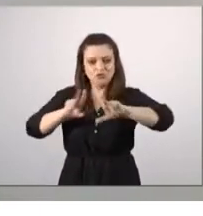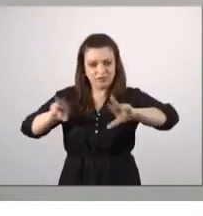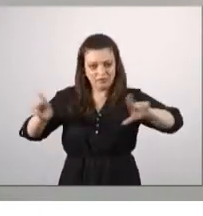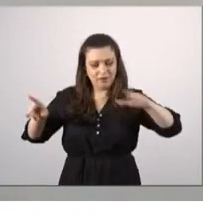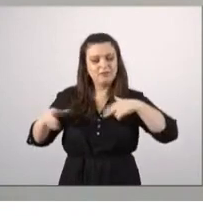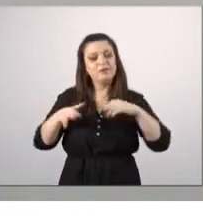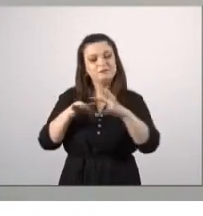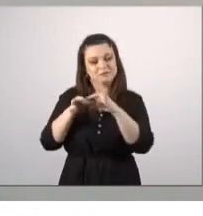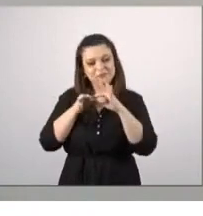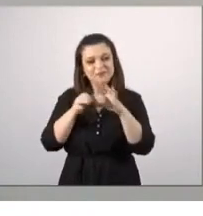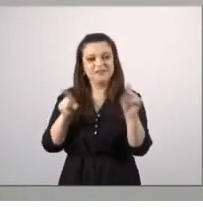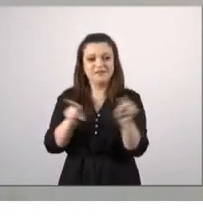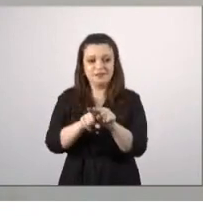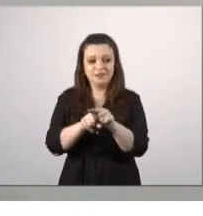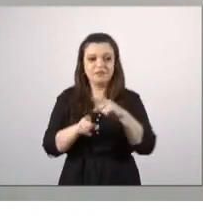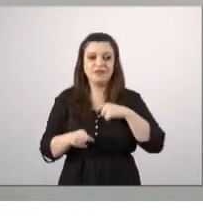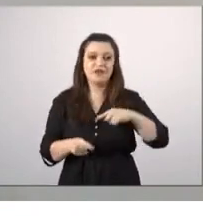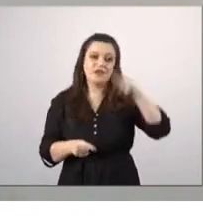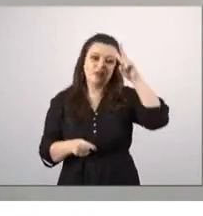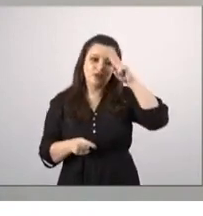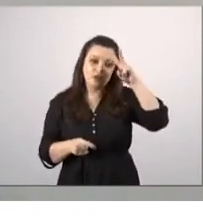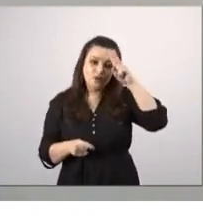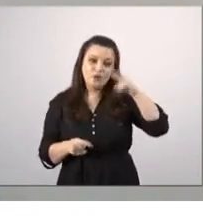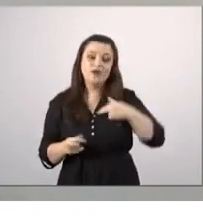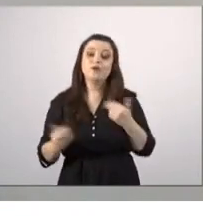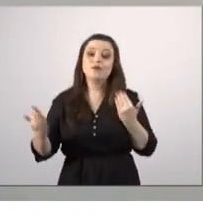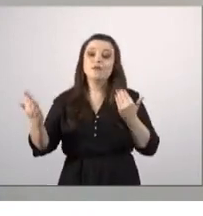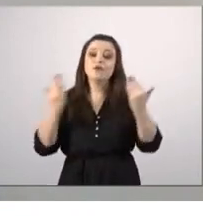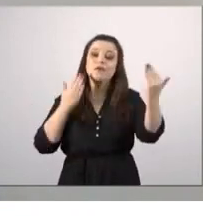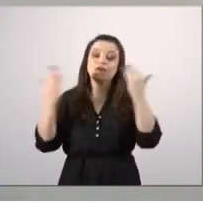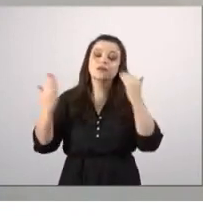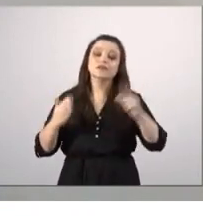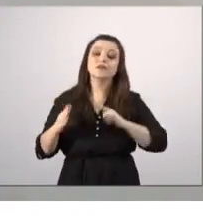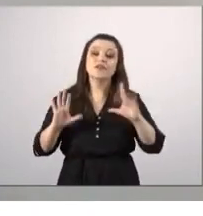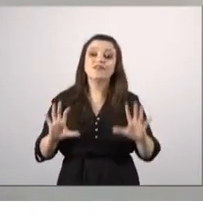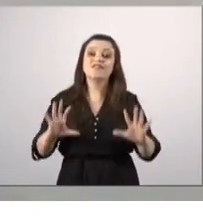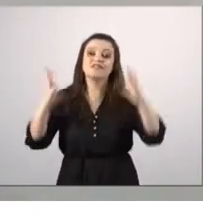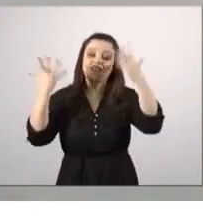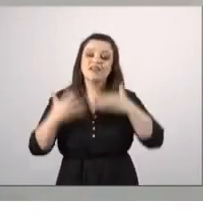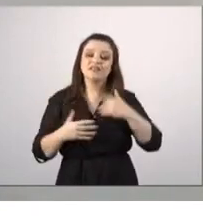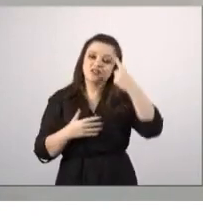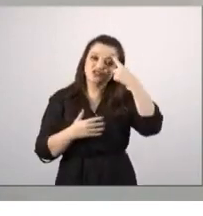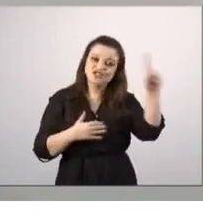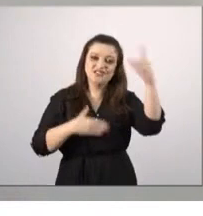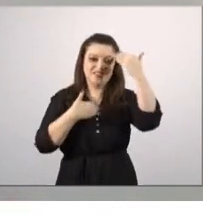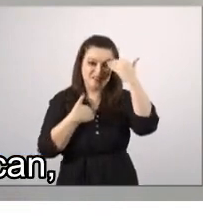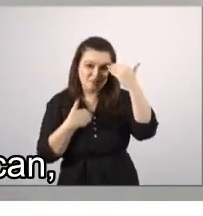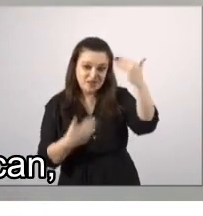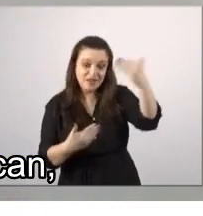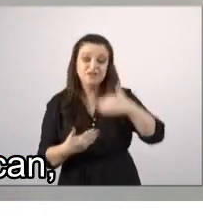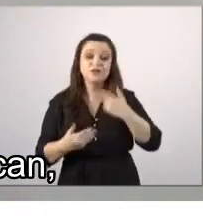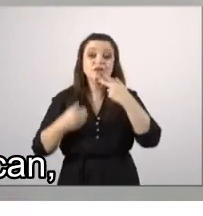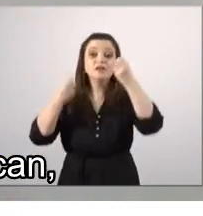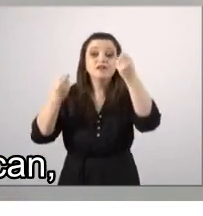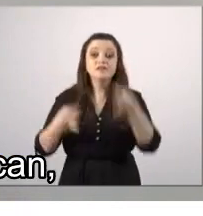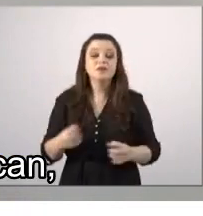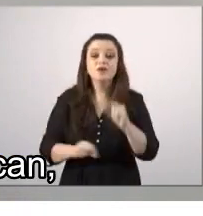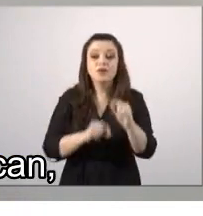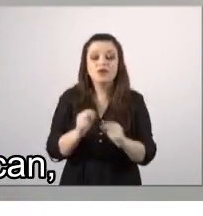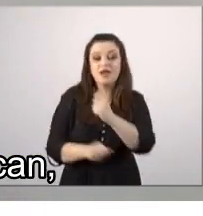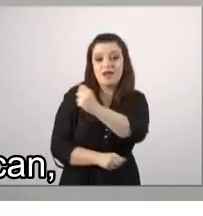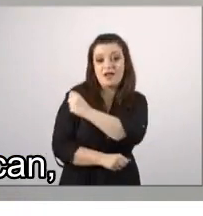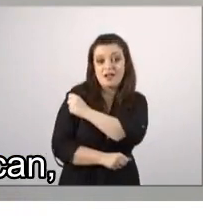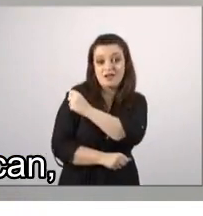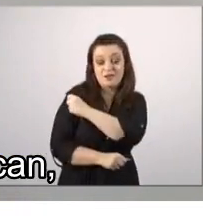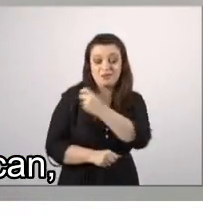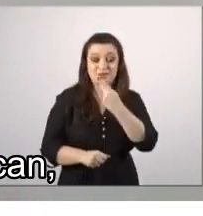uma comparação feita na comemoração do Thanksgiving no ano passado, quando podíamos nos encontrar pessoalmente, onde um dos estudantes mencionou que